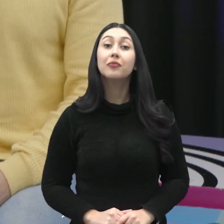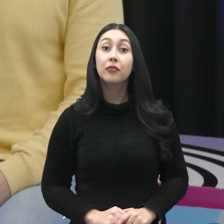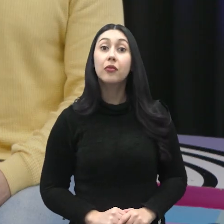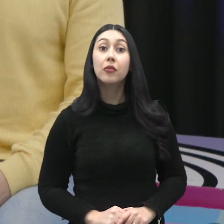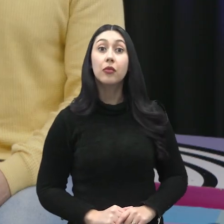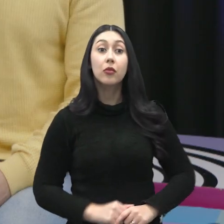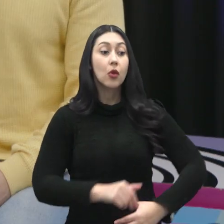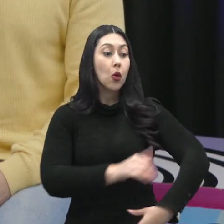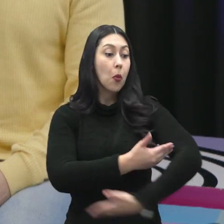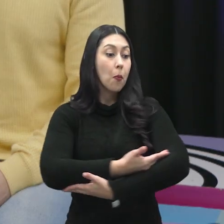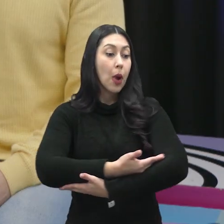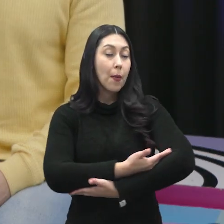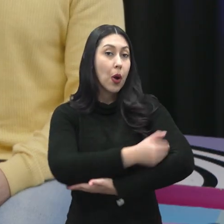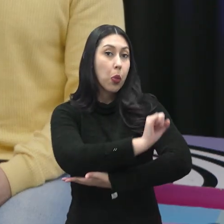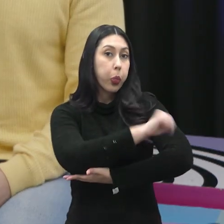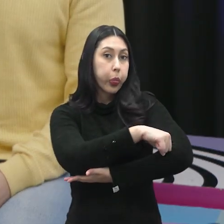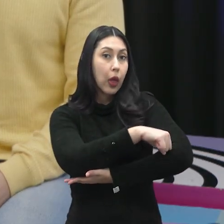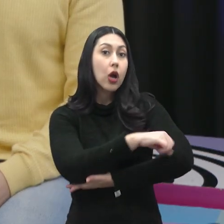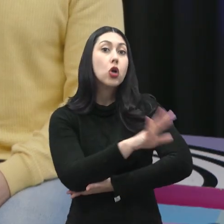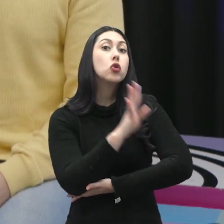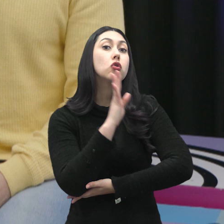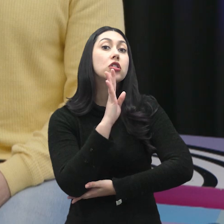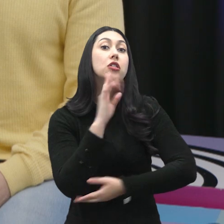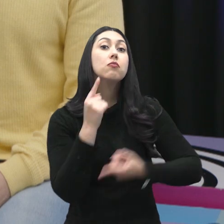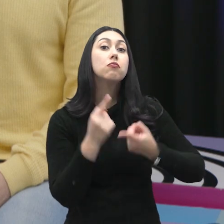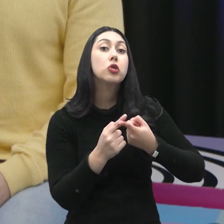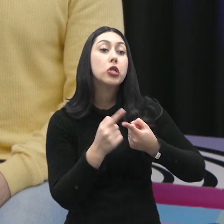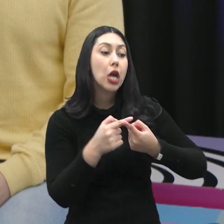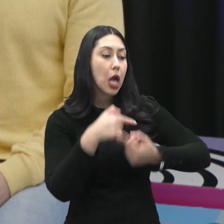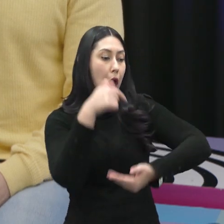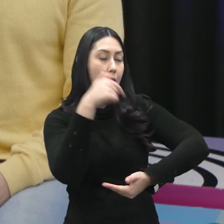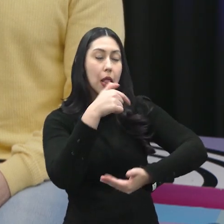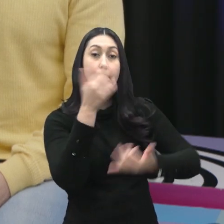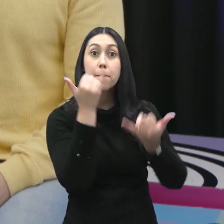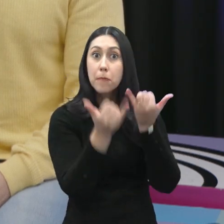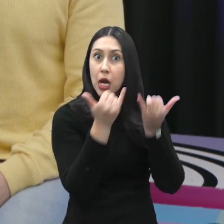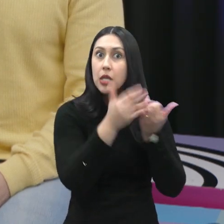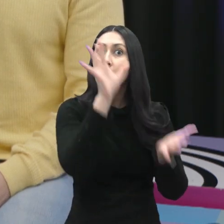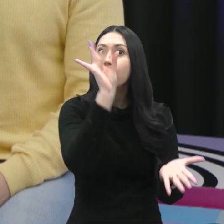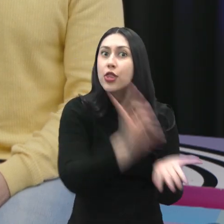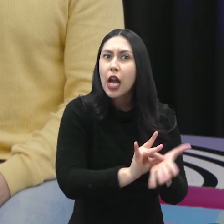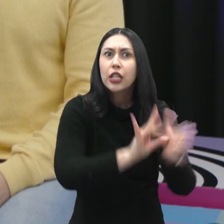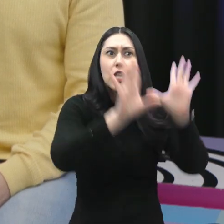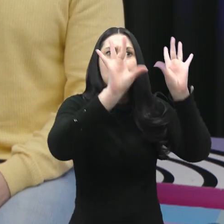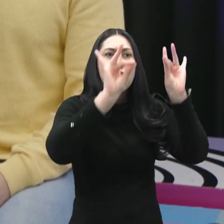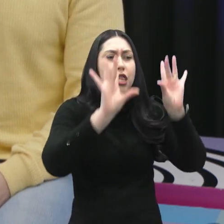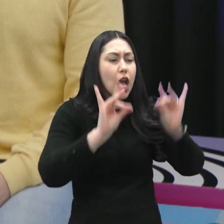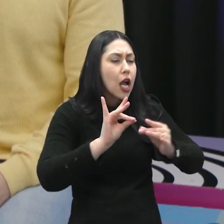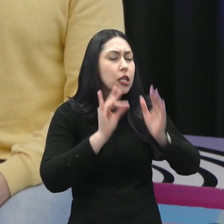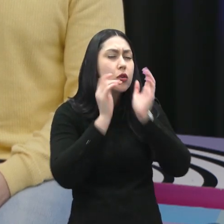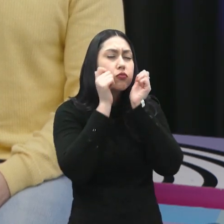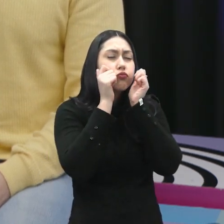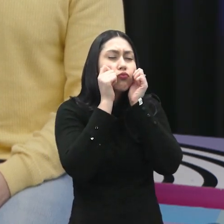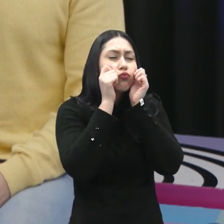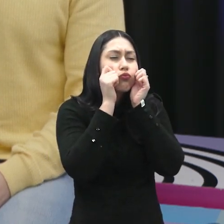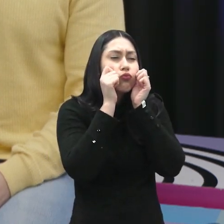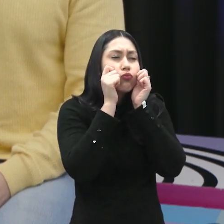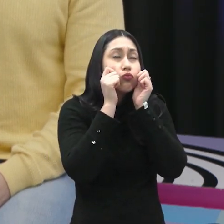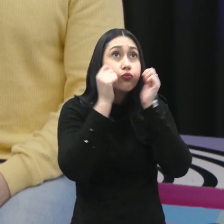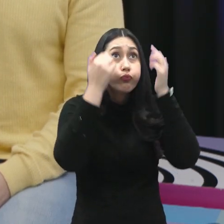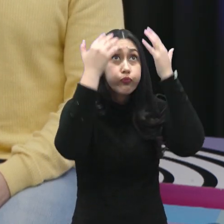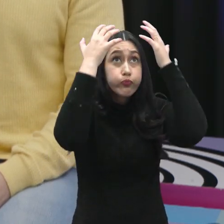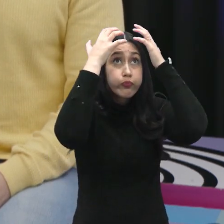As bonecas reborn são conhecidas pelo realismo impressionante, com detalhes como pele macia,